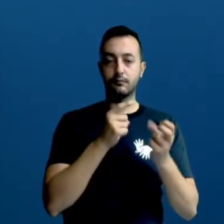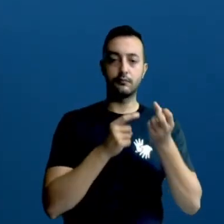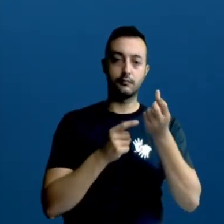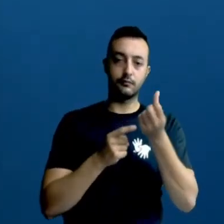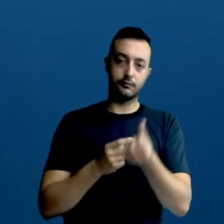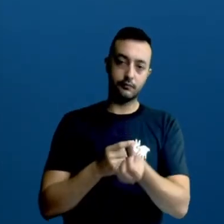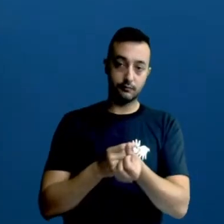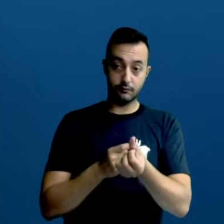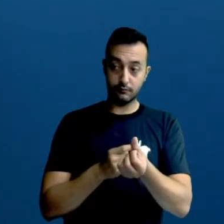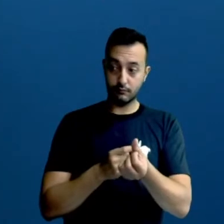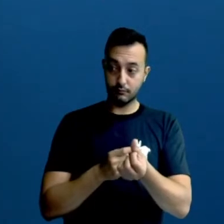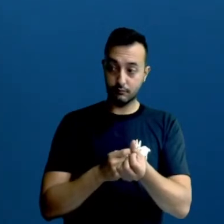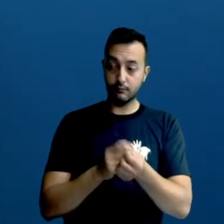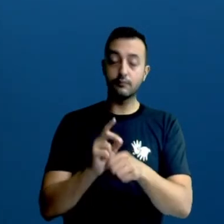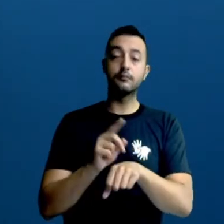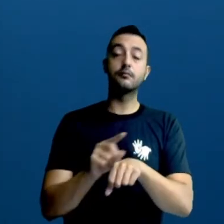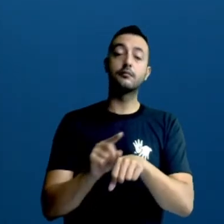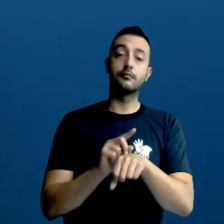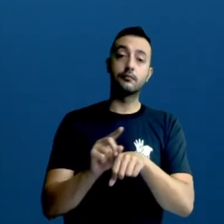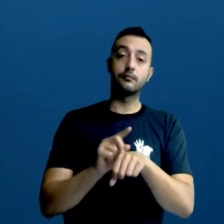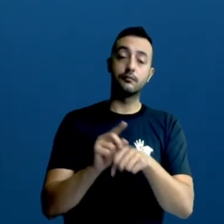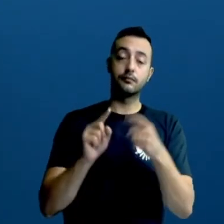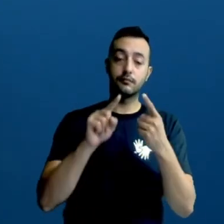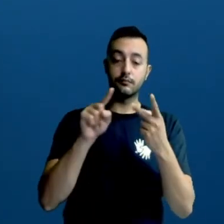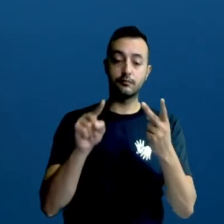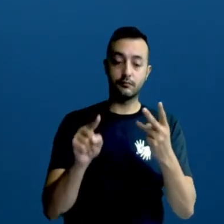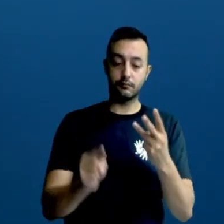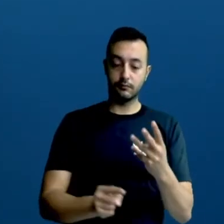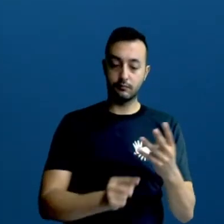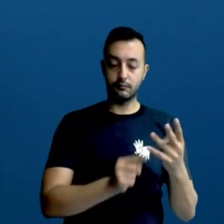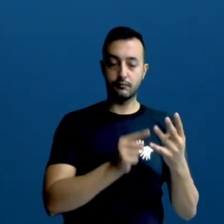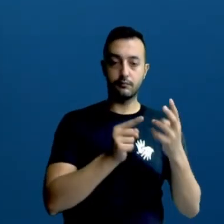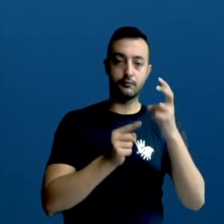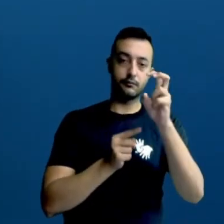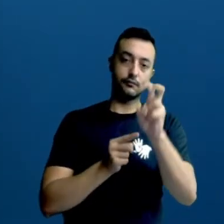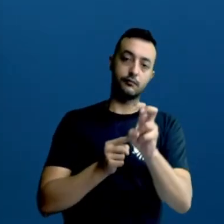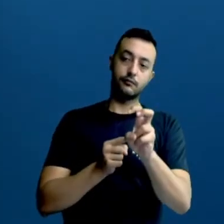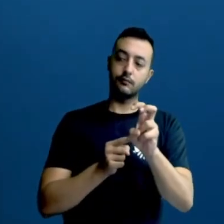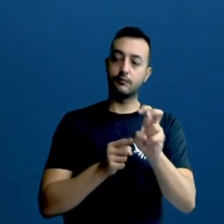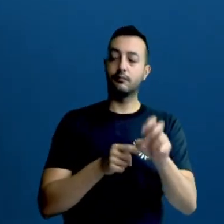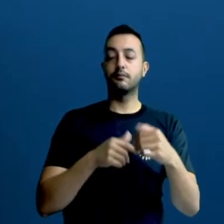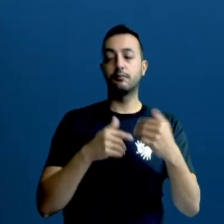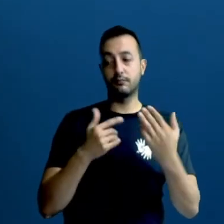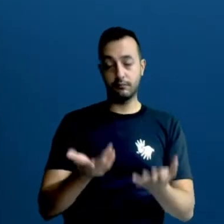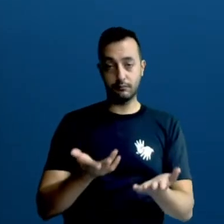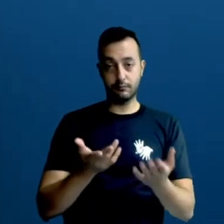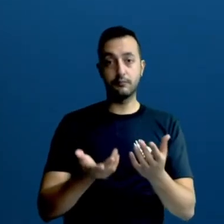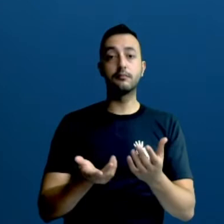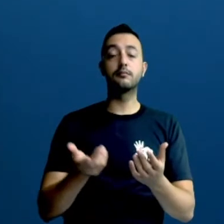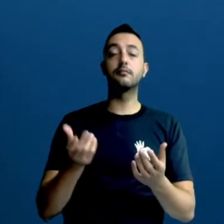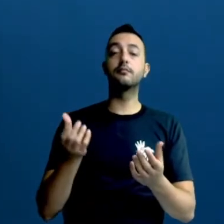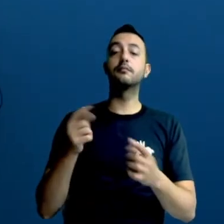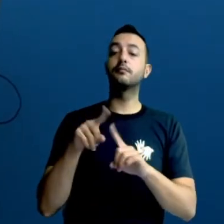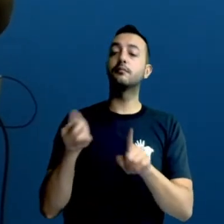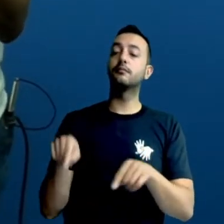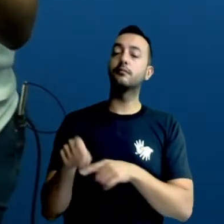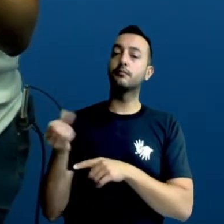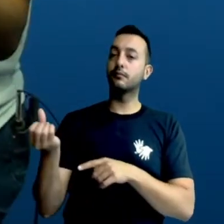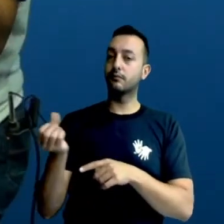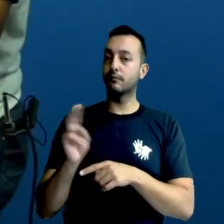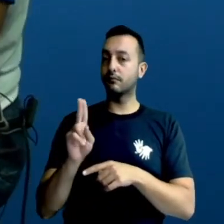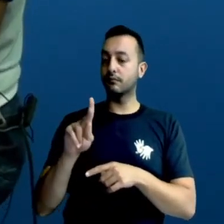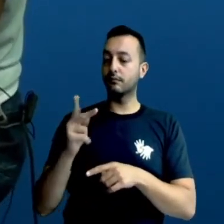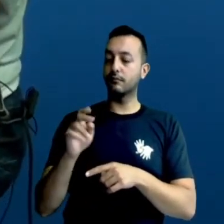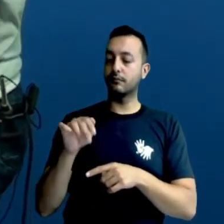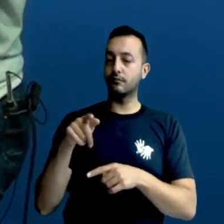5, 6. E a parte preta, 1, 2, 3, 4, 5. Polígono de 6 lados,